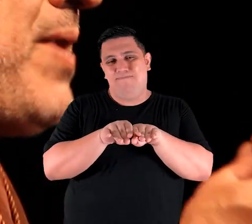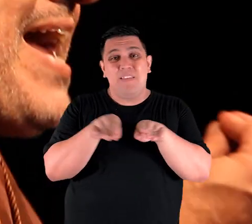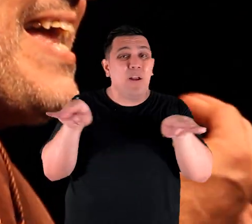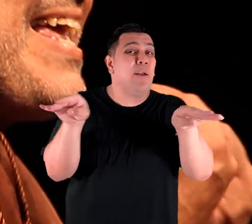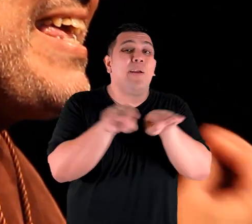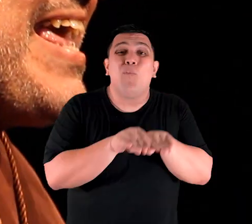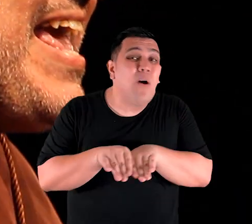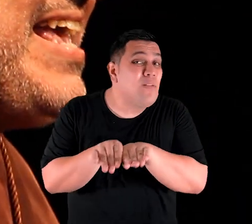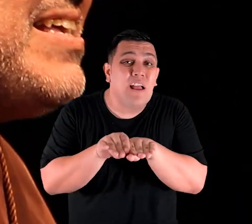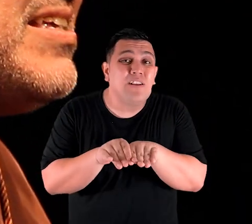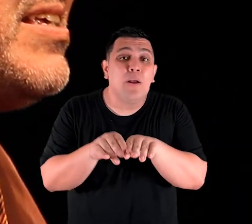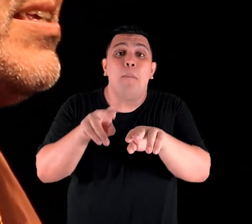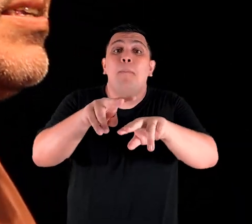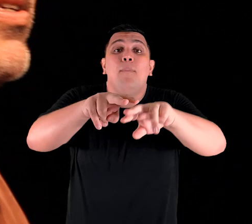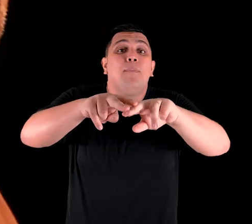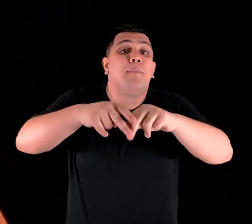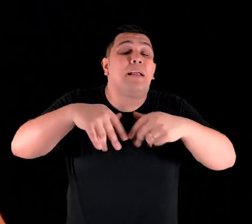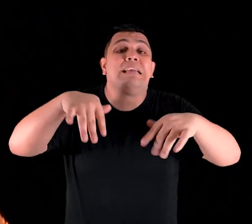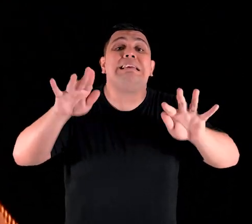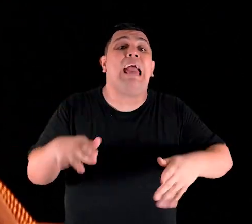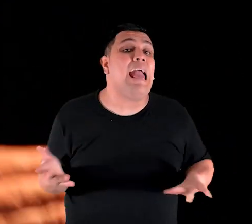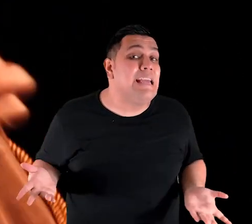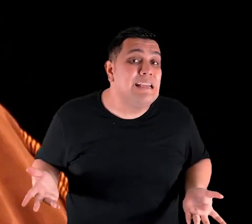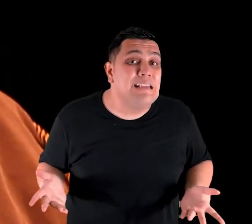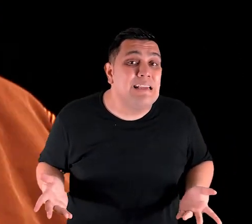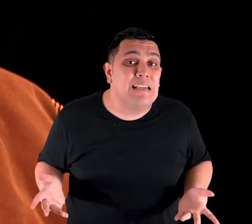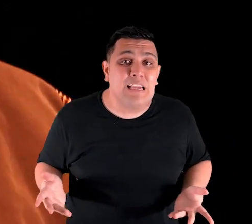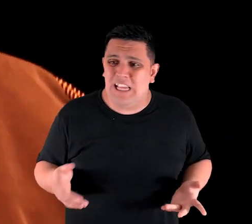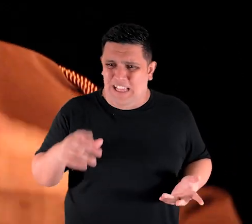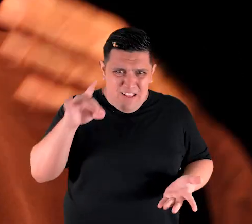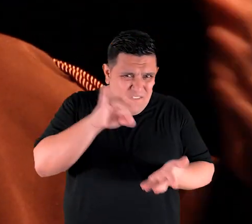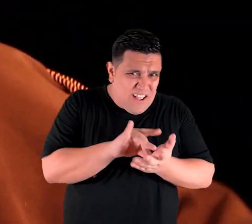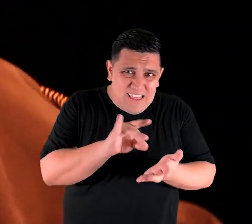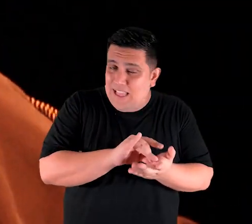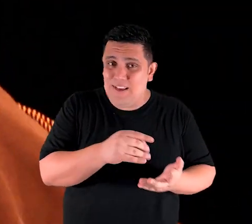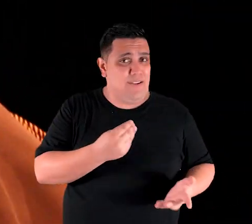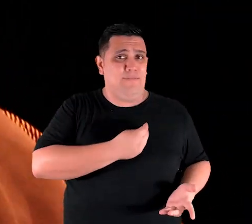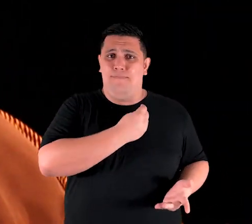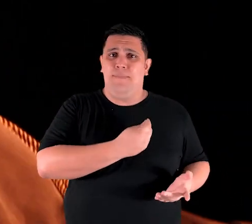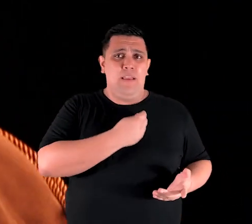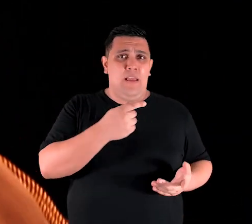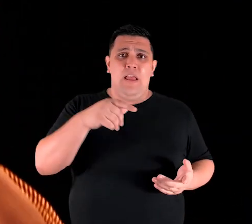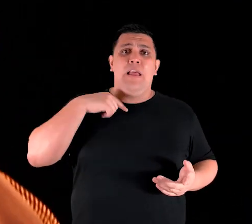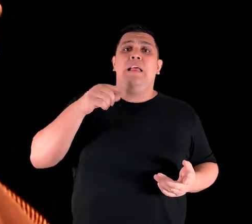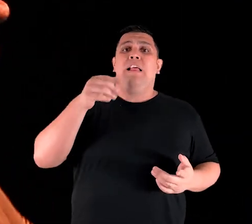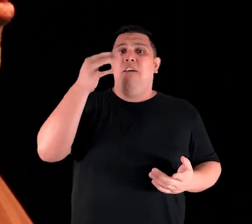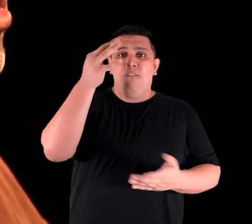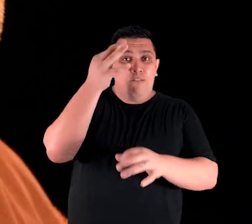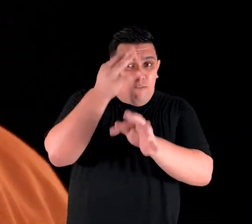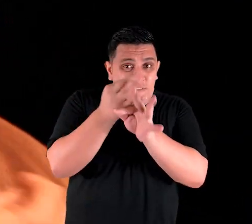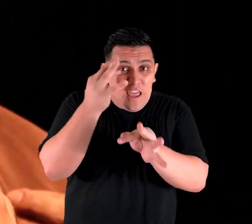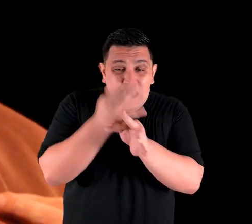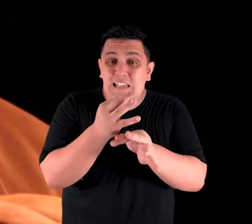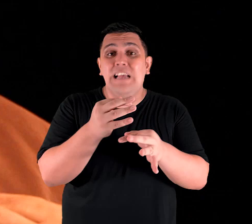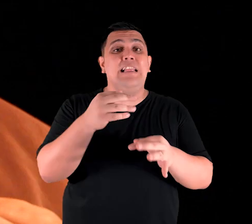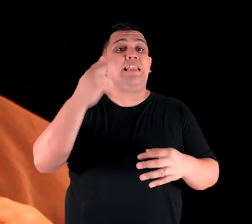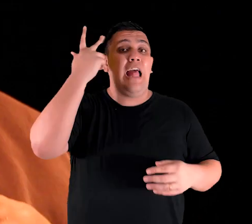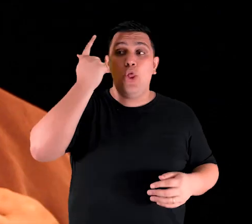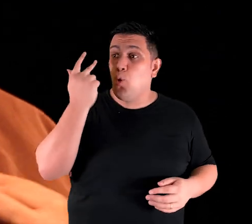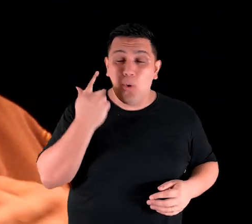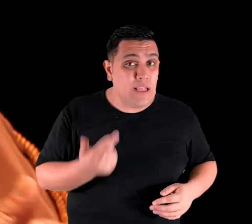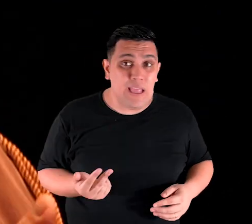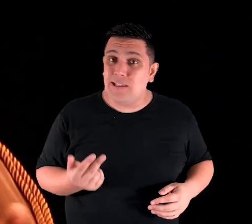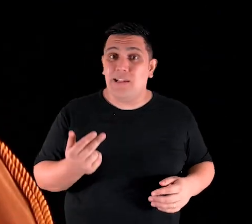Igualdade para quem? Se na verdade, na existência, na física, na natureza, o que nós